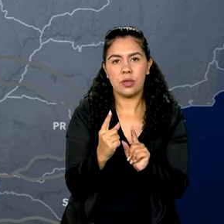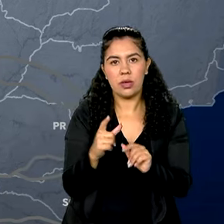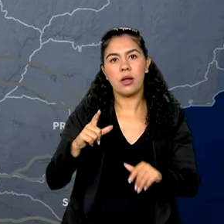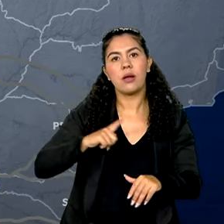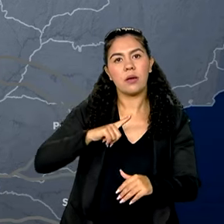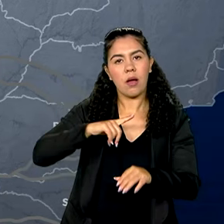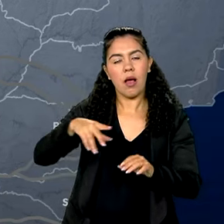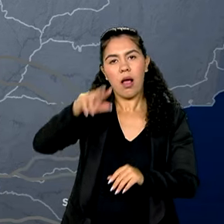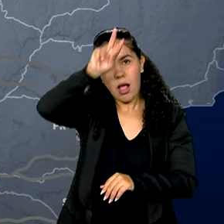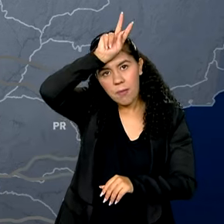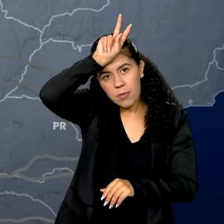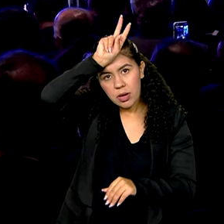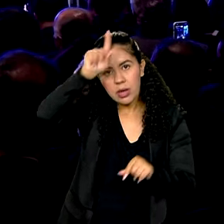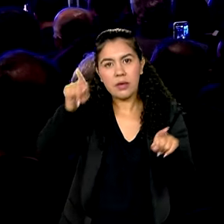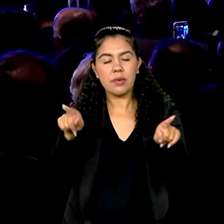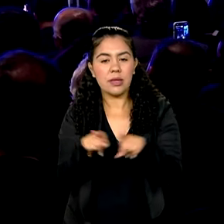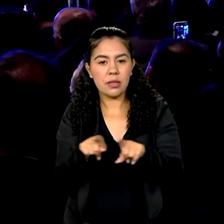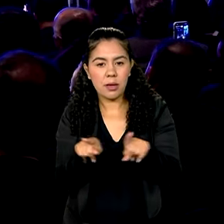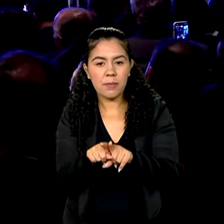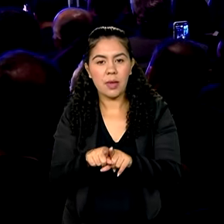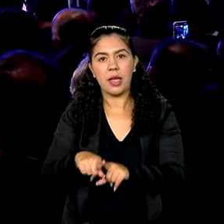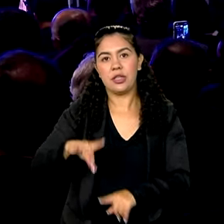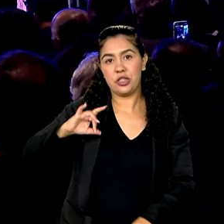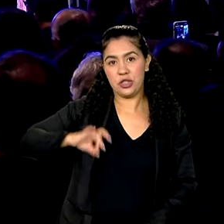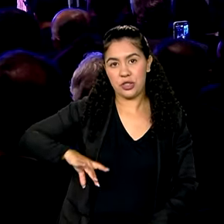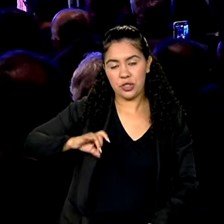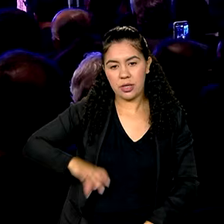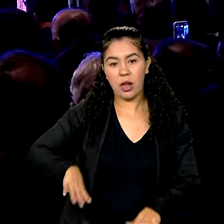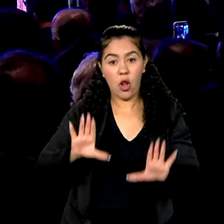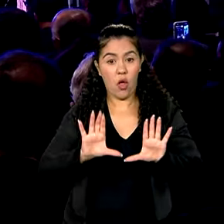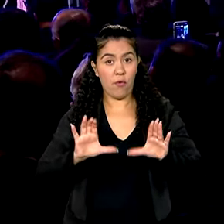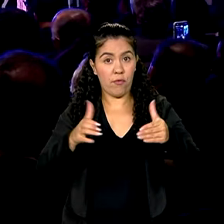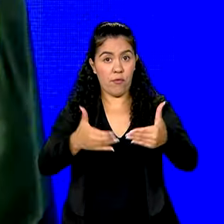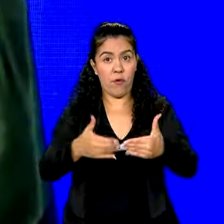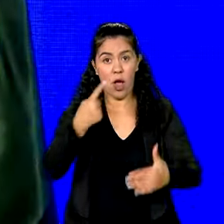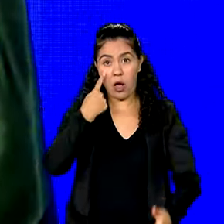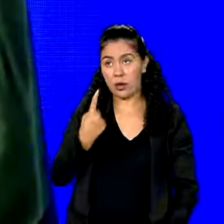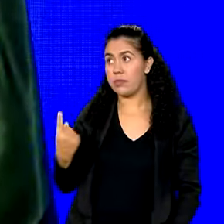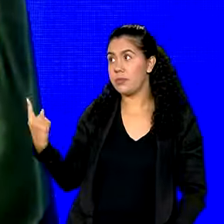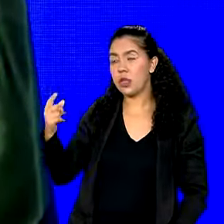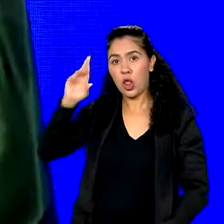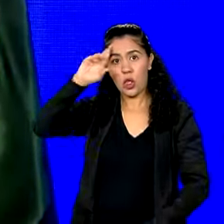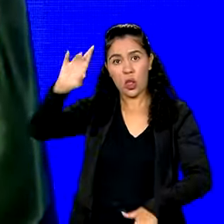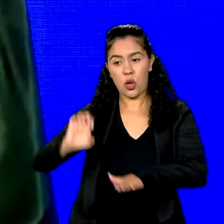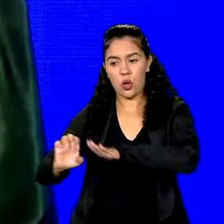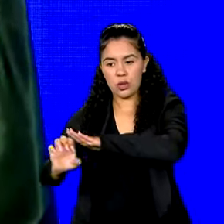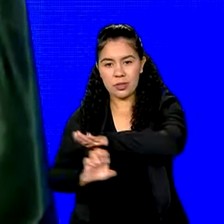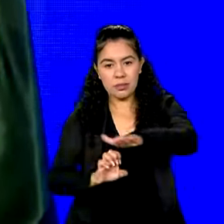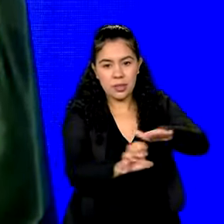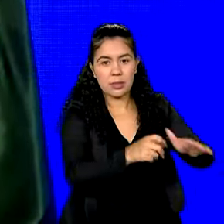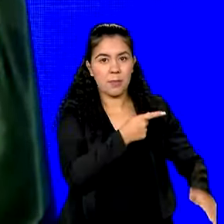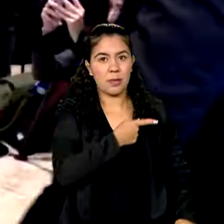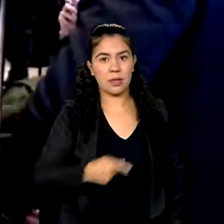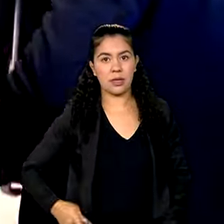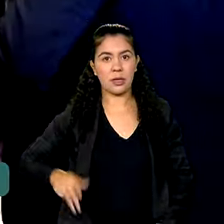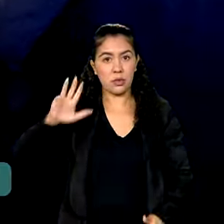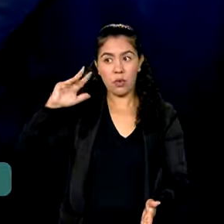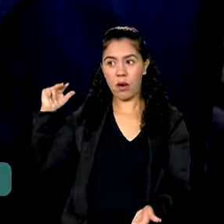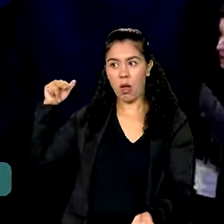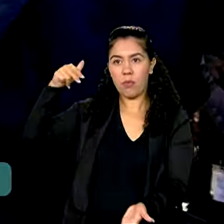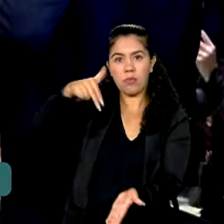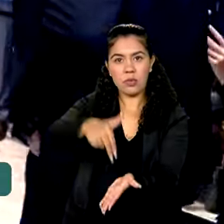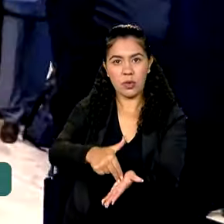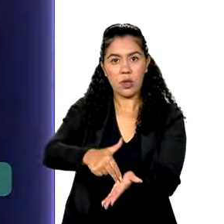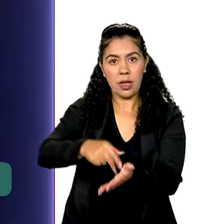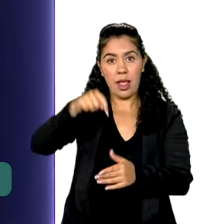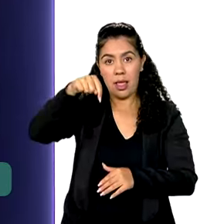e o extremo norte do Chile. No Fórum de Empresários, promovido durante a visita que o presidente Lula fez à Bolívia em julho